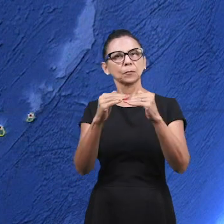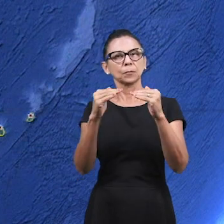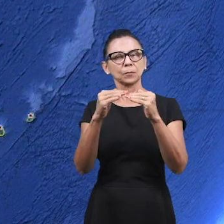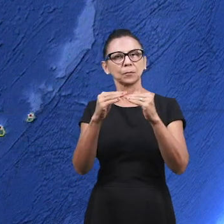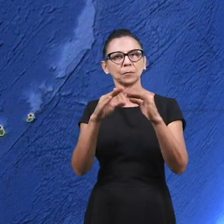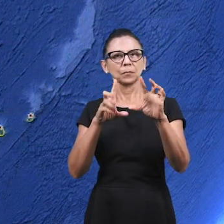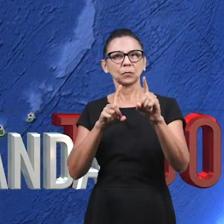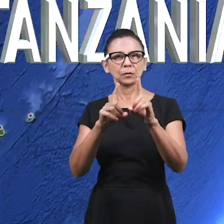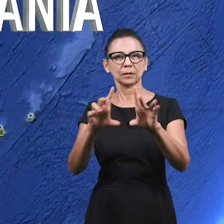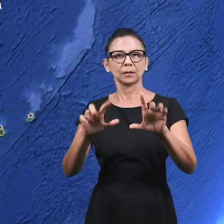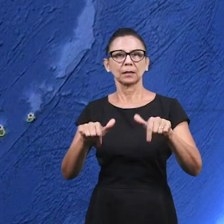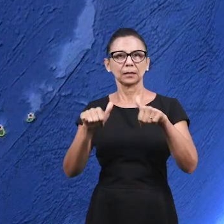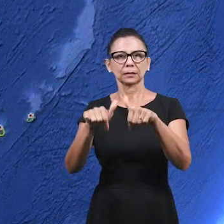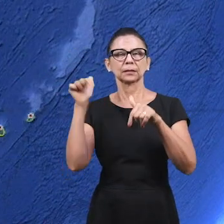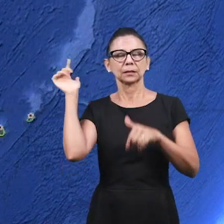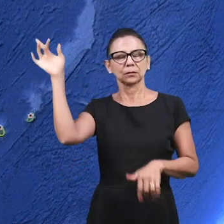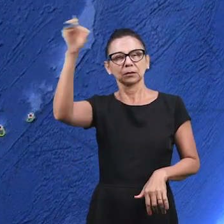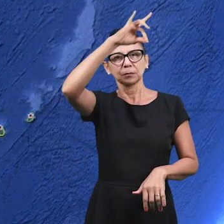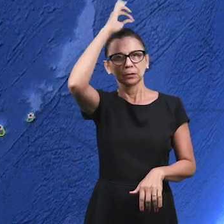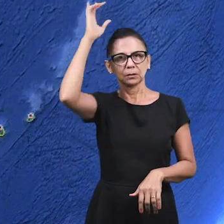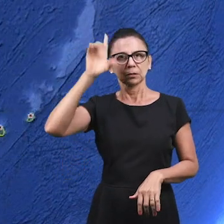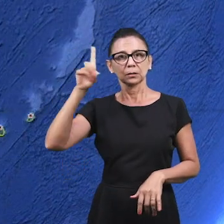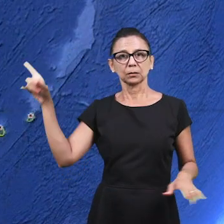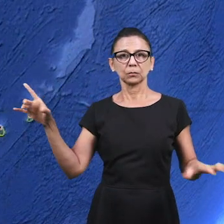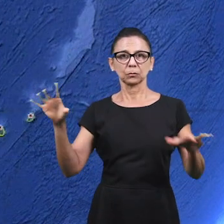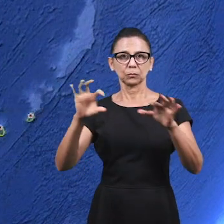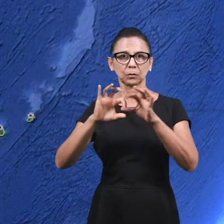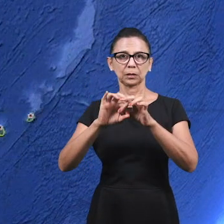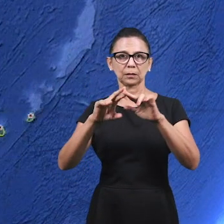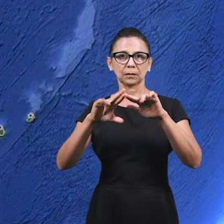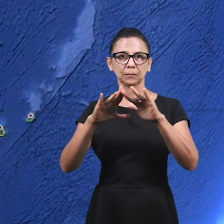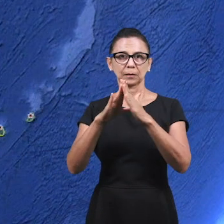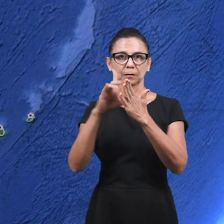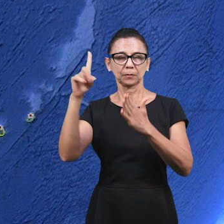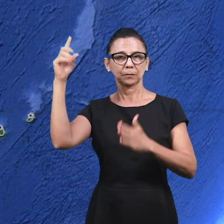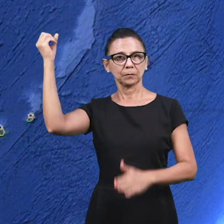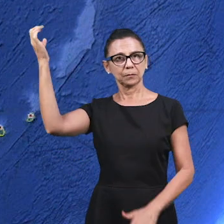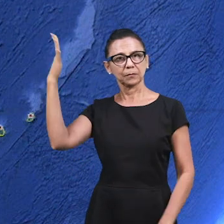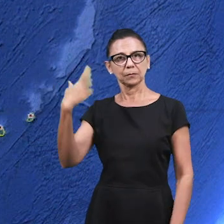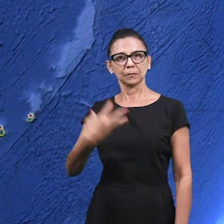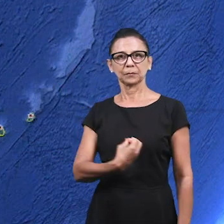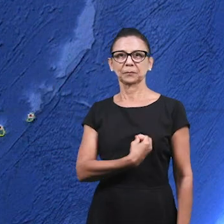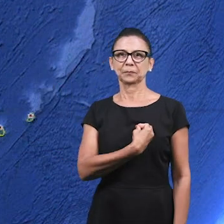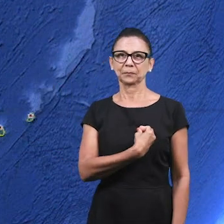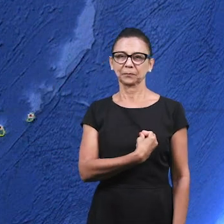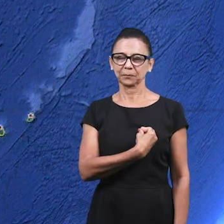do Espírito Santo de Deus e unidas pela Palavra Viva.